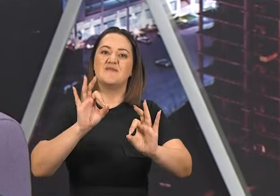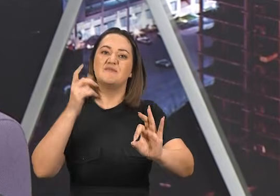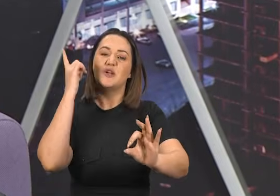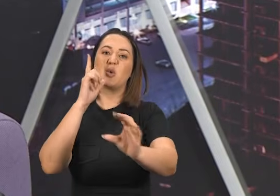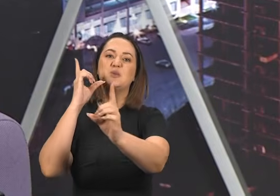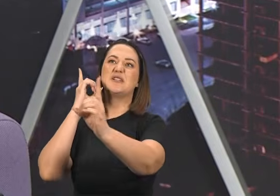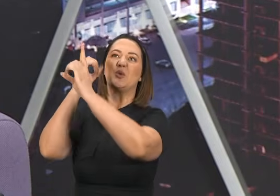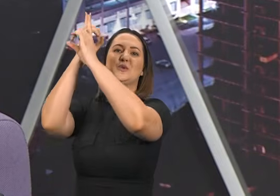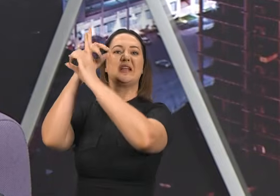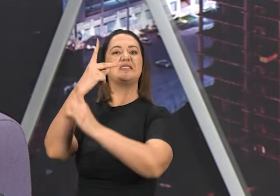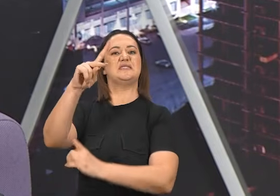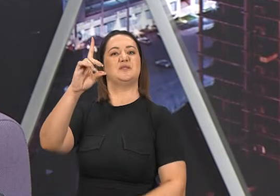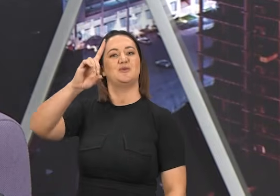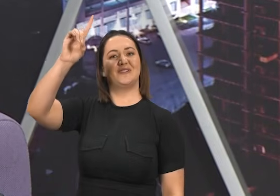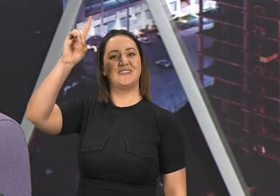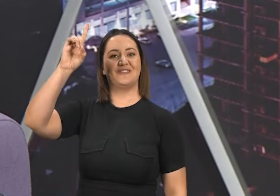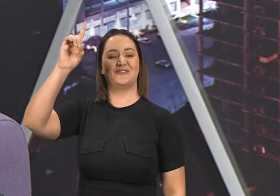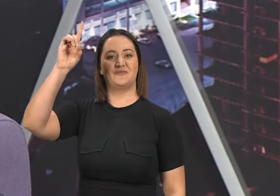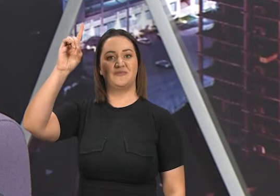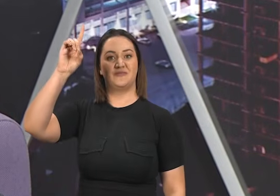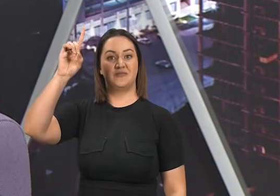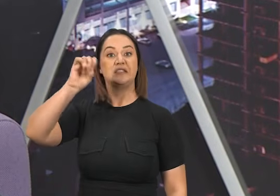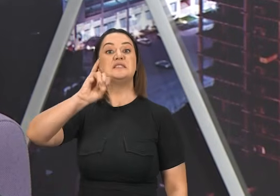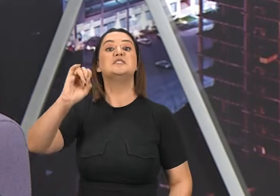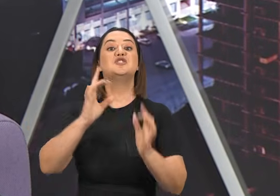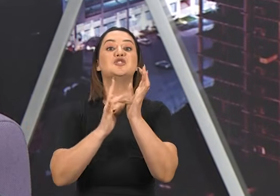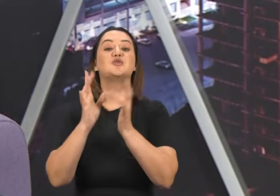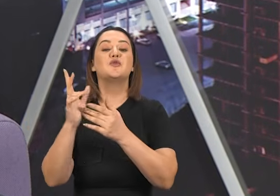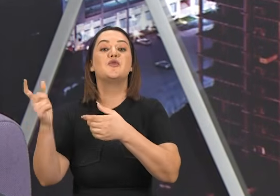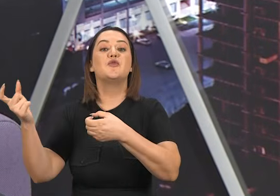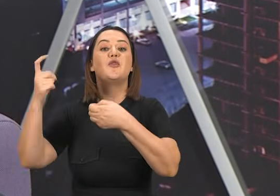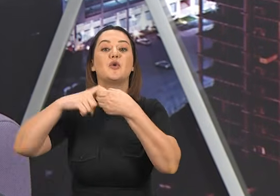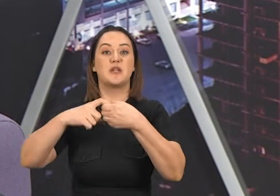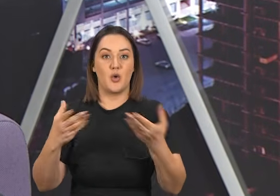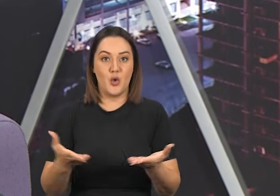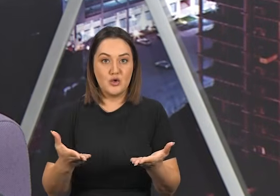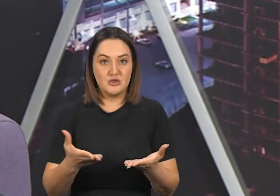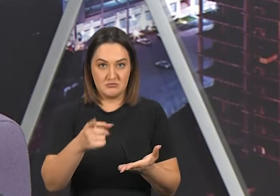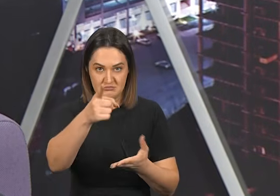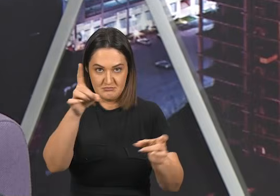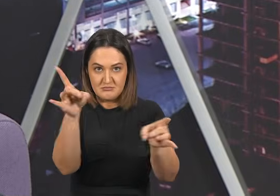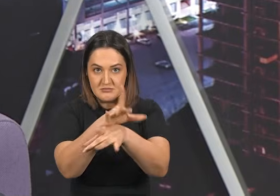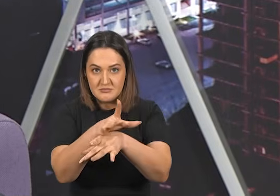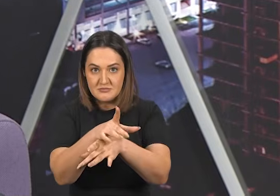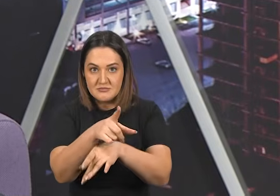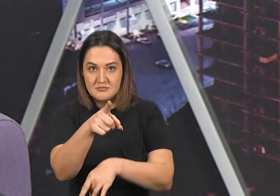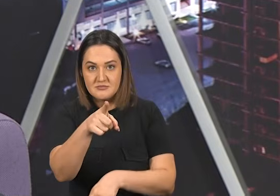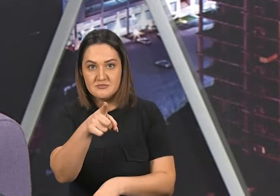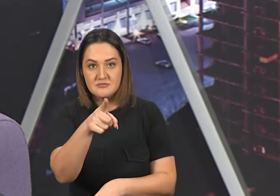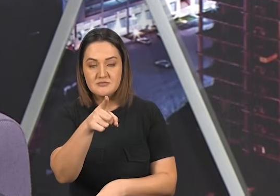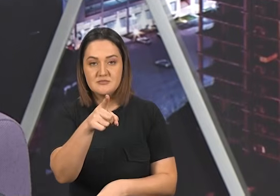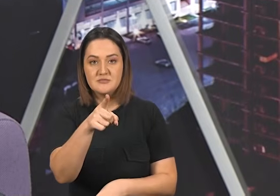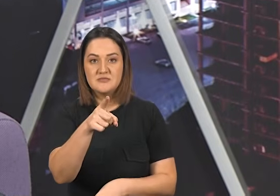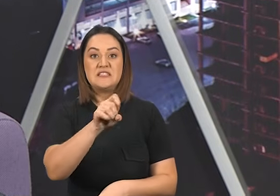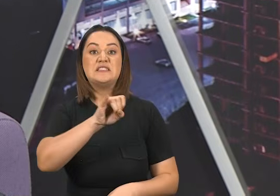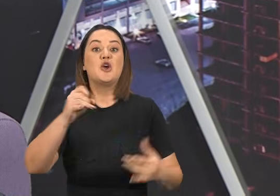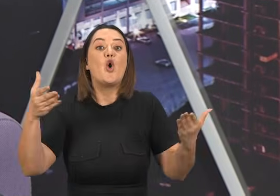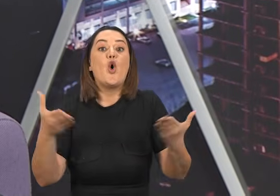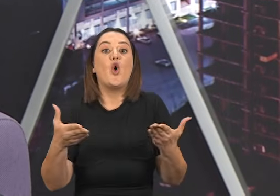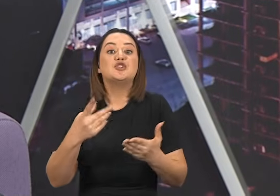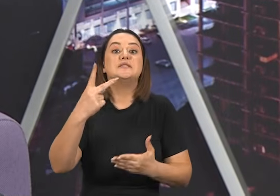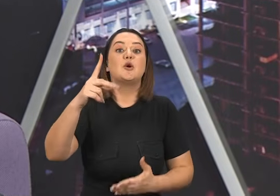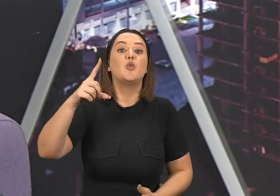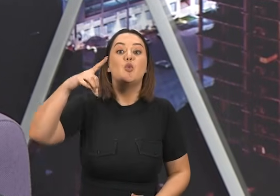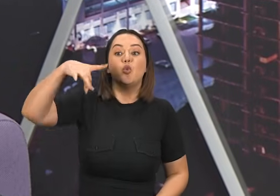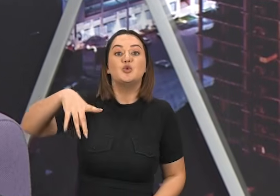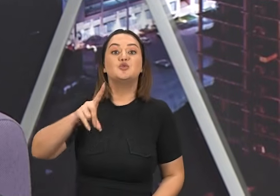encontrares com o teu Deus. Se Jesus voltasse hoje, você estaria preparado? Se